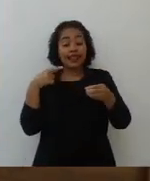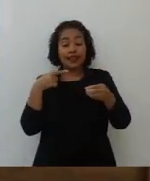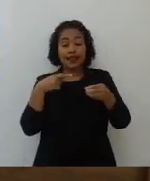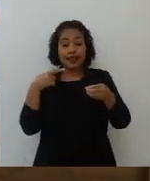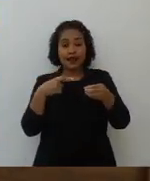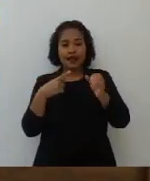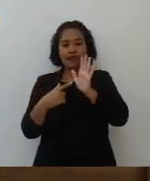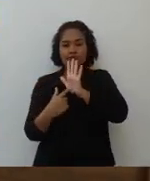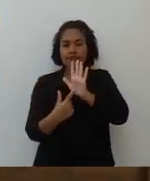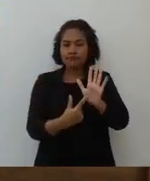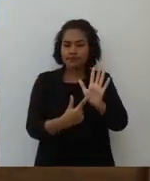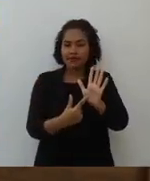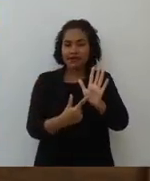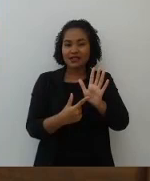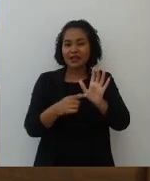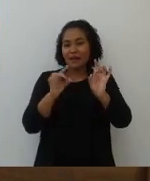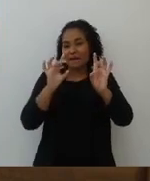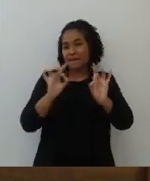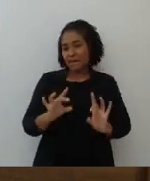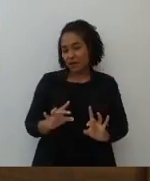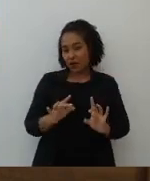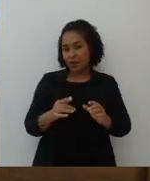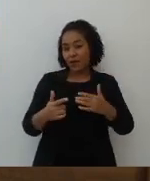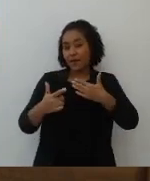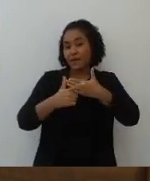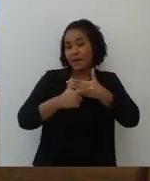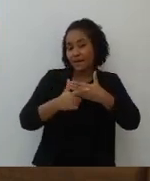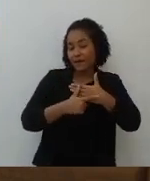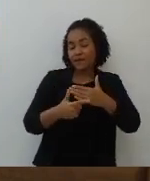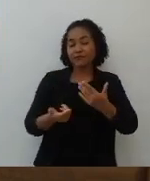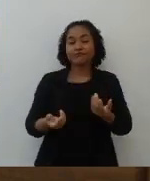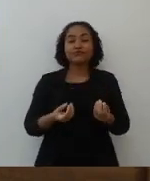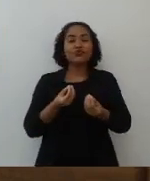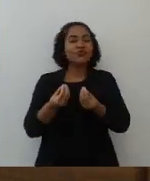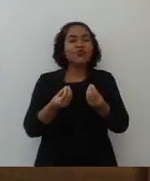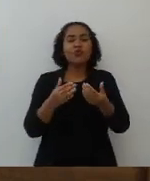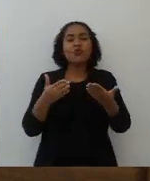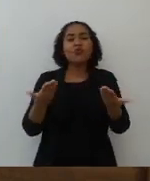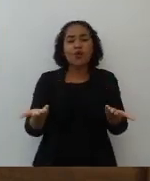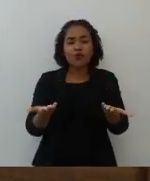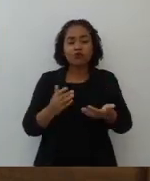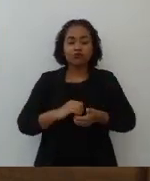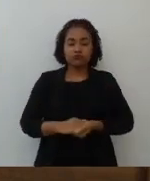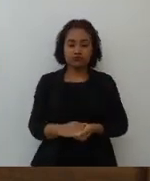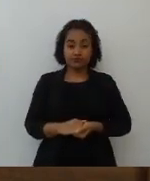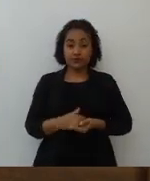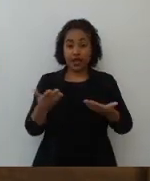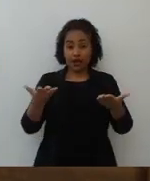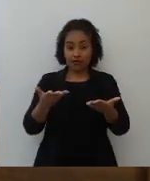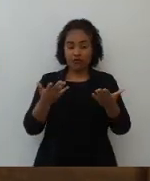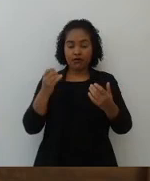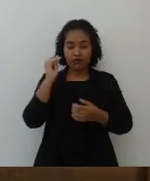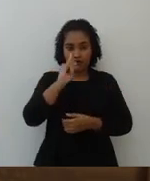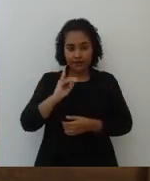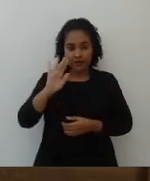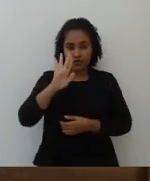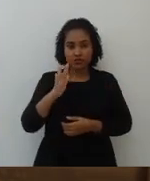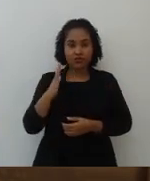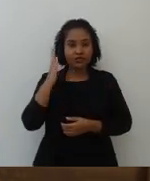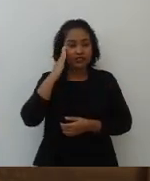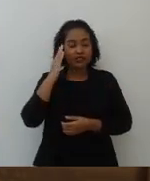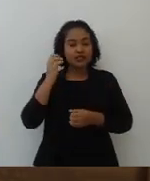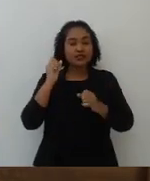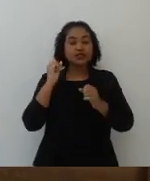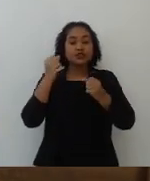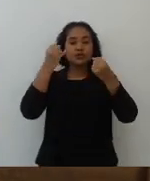eles apresentam funções específicas dentro da célula e a gente vai conhecer cada um deles. Primeiro a gente vai falar dos ribossomos.